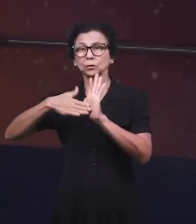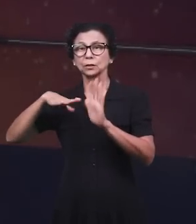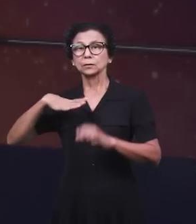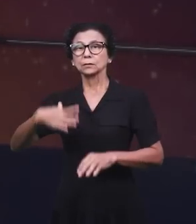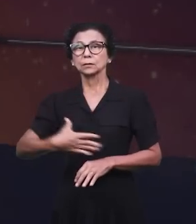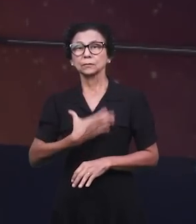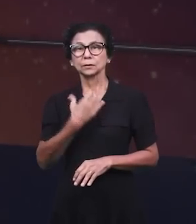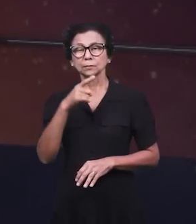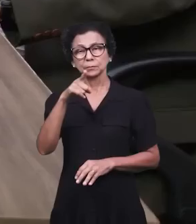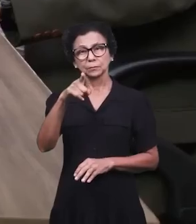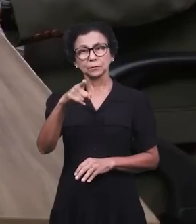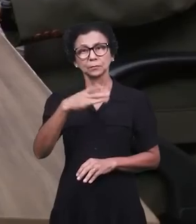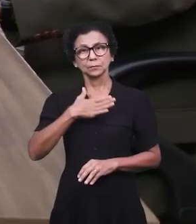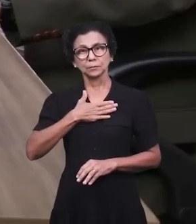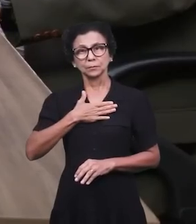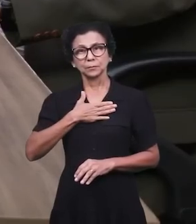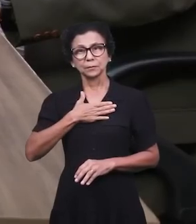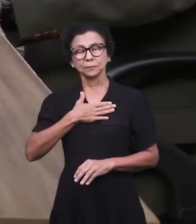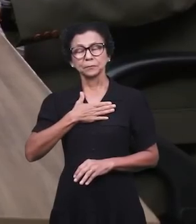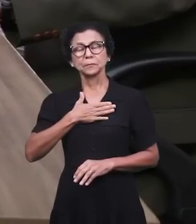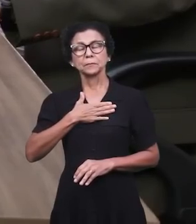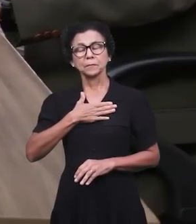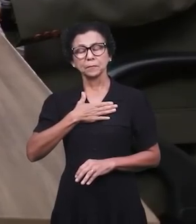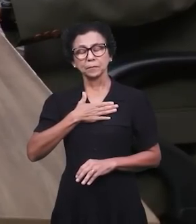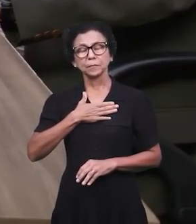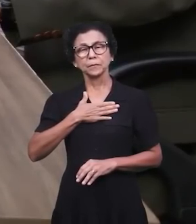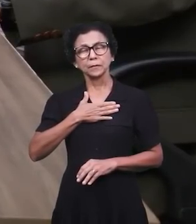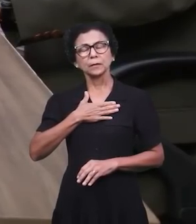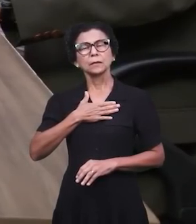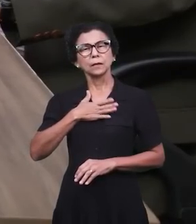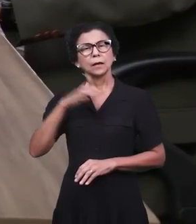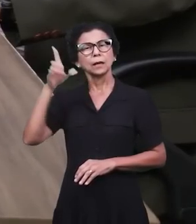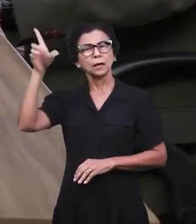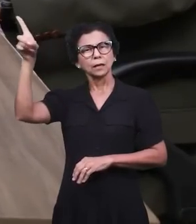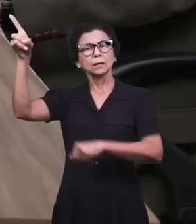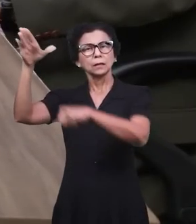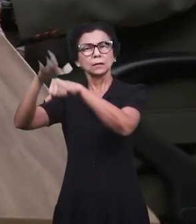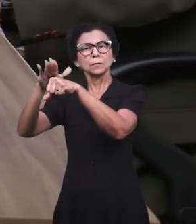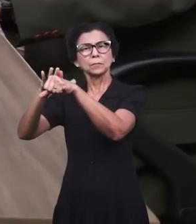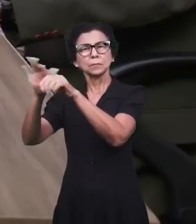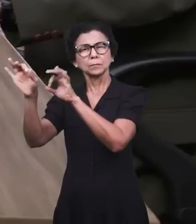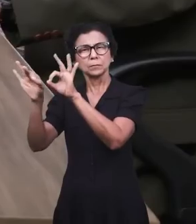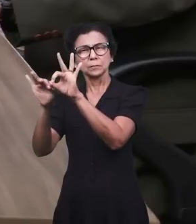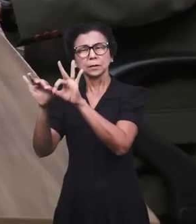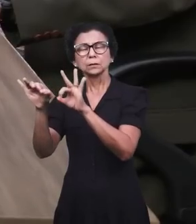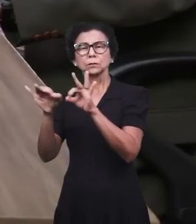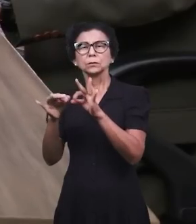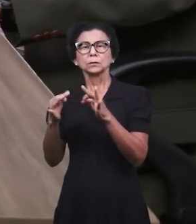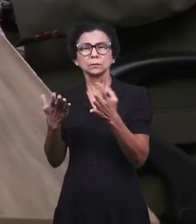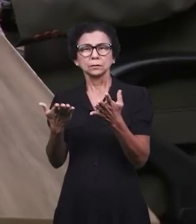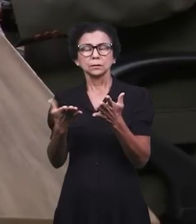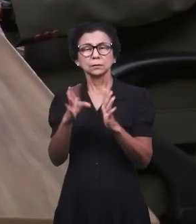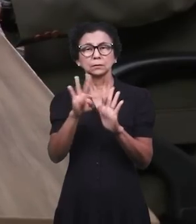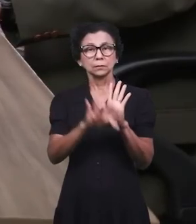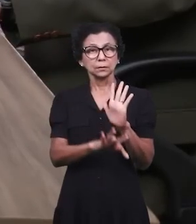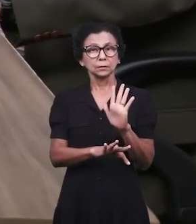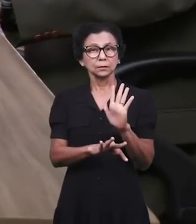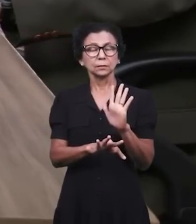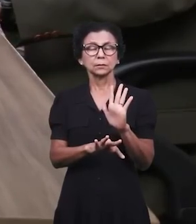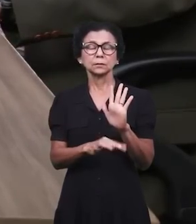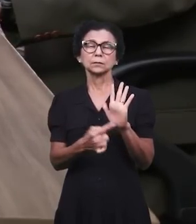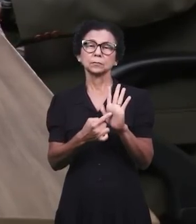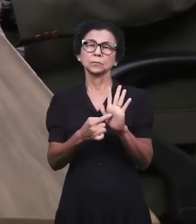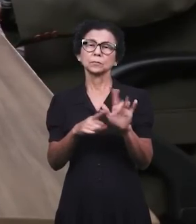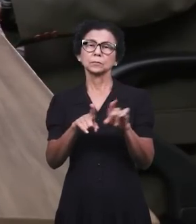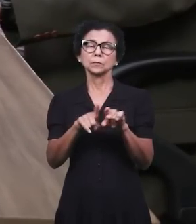vida. Amém. Esse projeto, ele vem de Deus. Inclusive, há um texto também